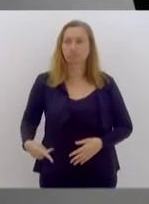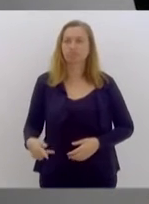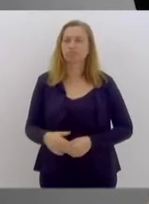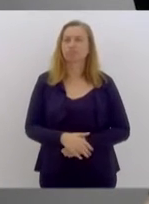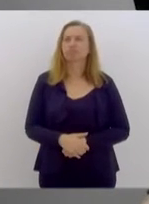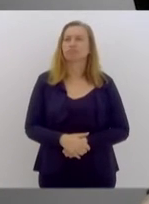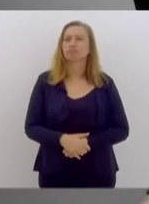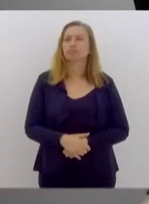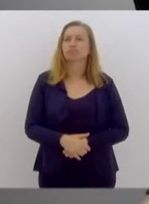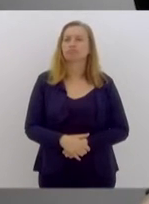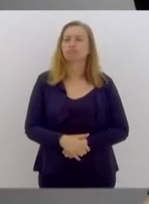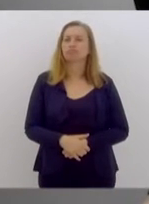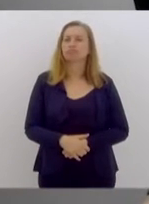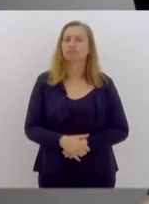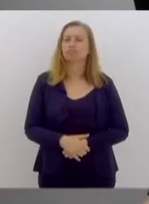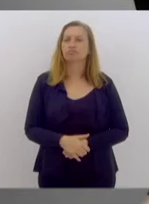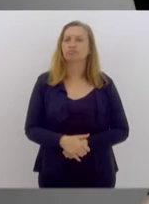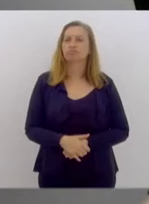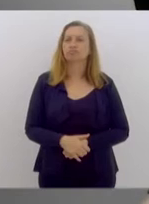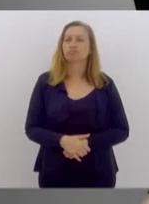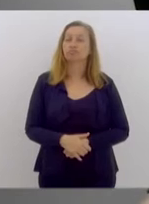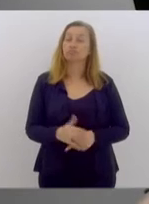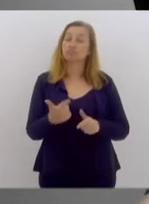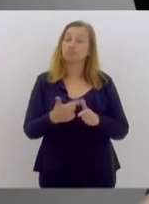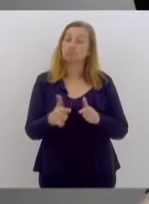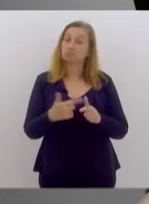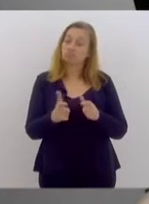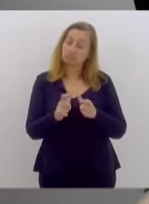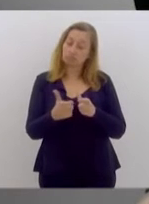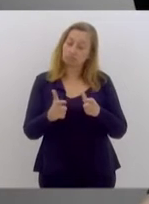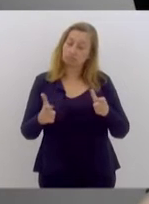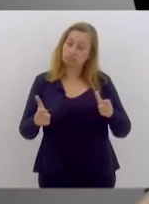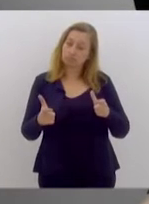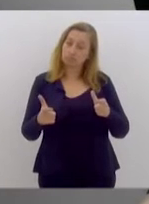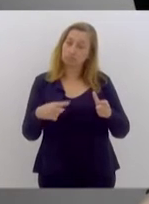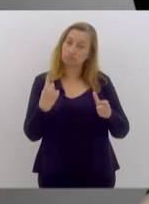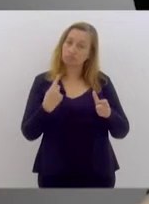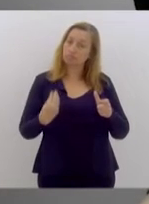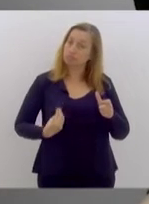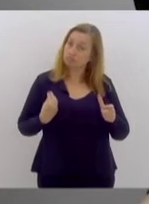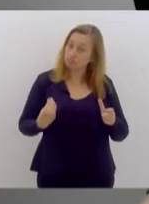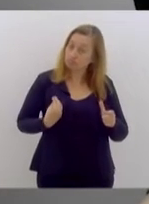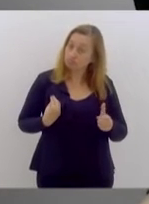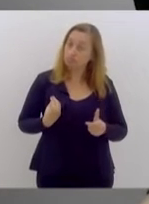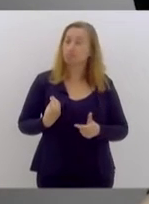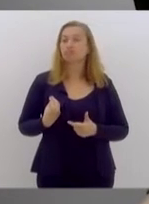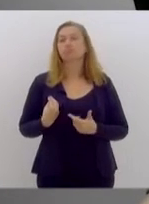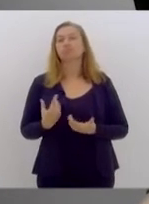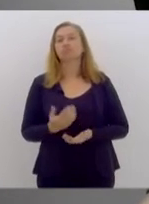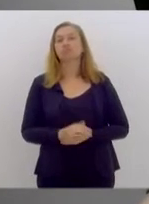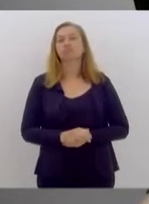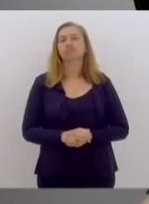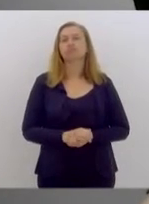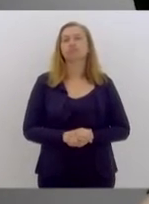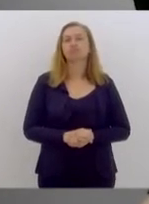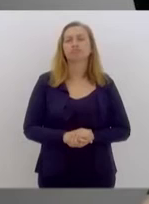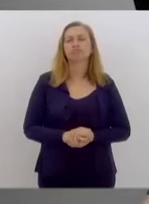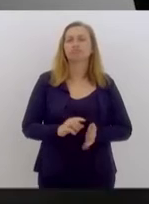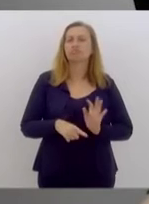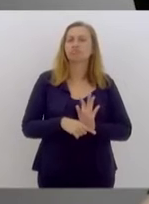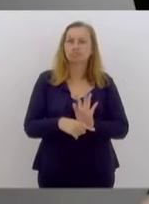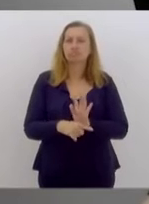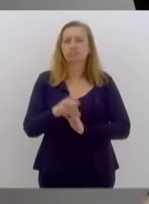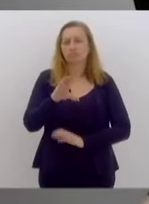o tamanho do problema que nós estamos vivendo e a contribuição que esta